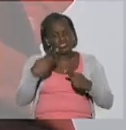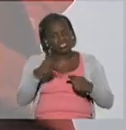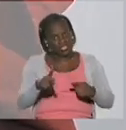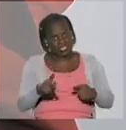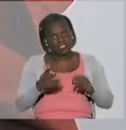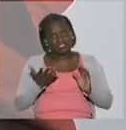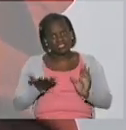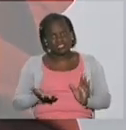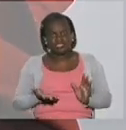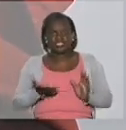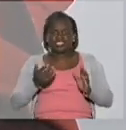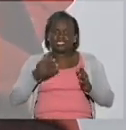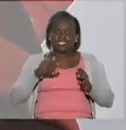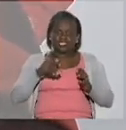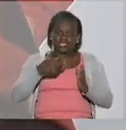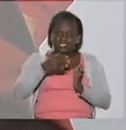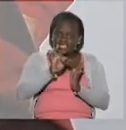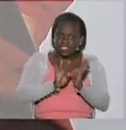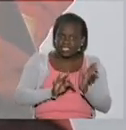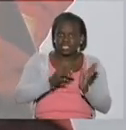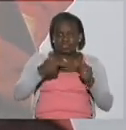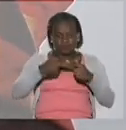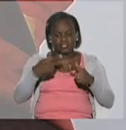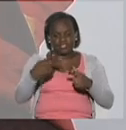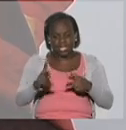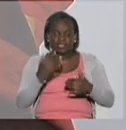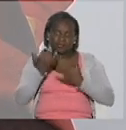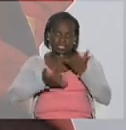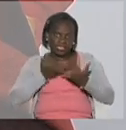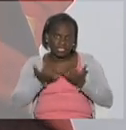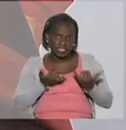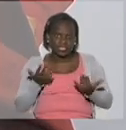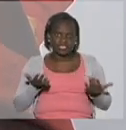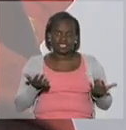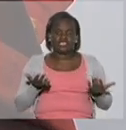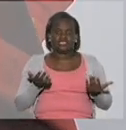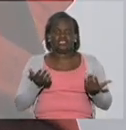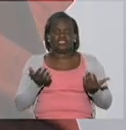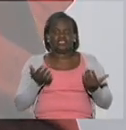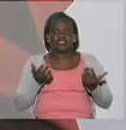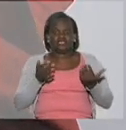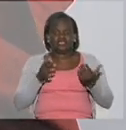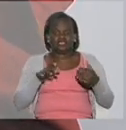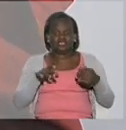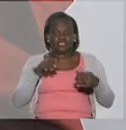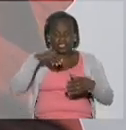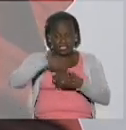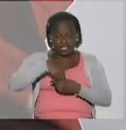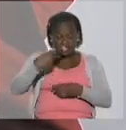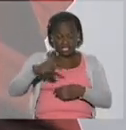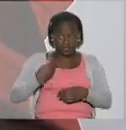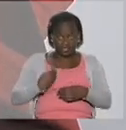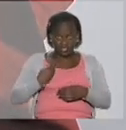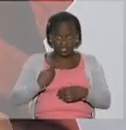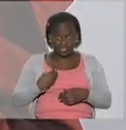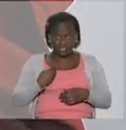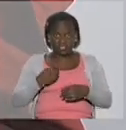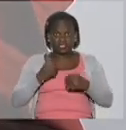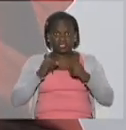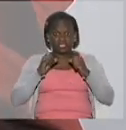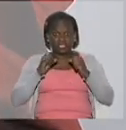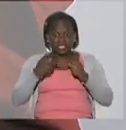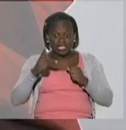linguagem adequada, com textos adequados, através de brincadeiras. E, dentro da vida